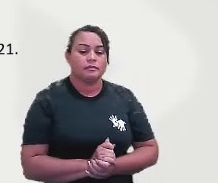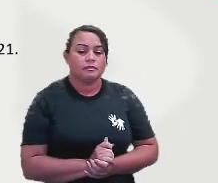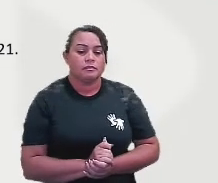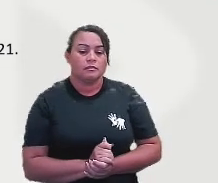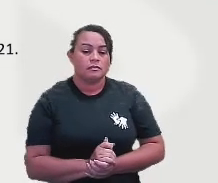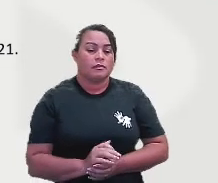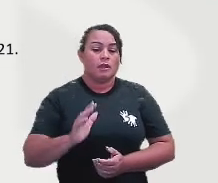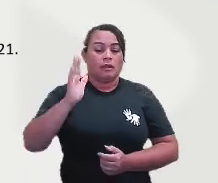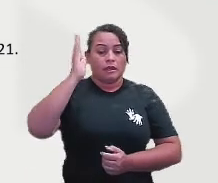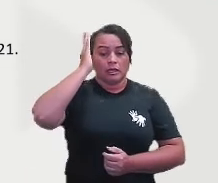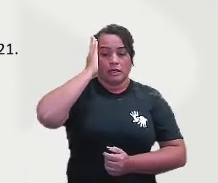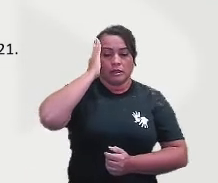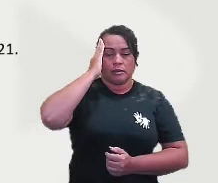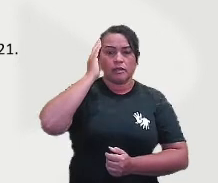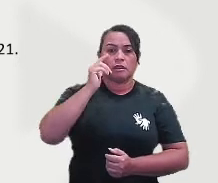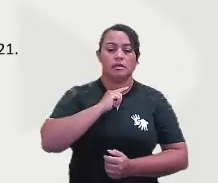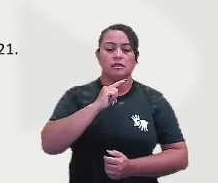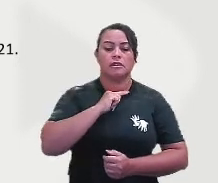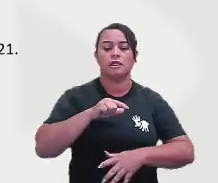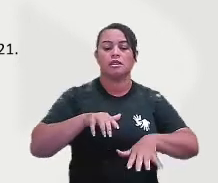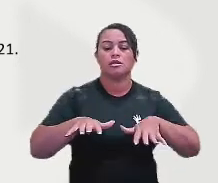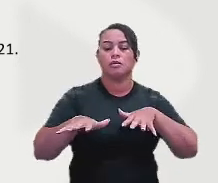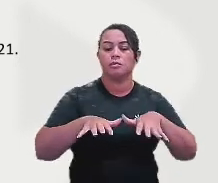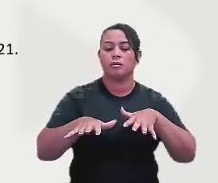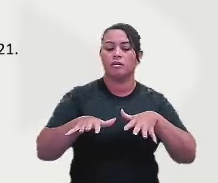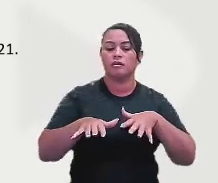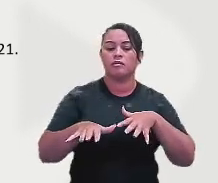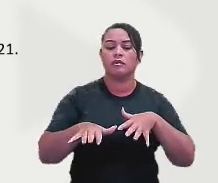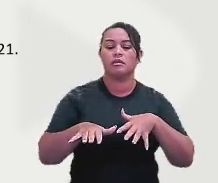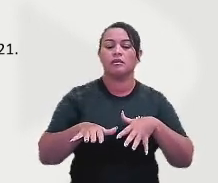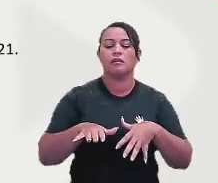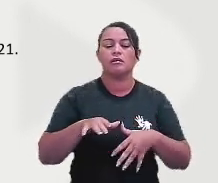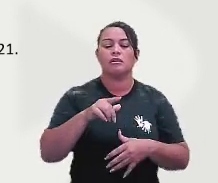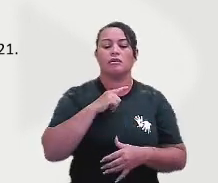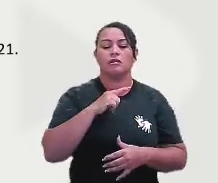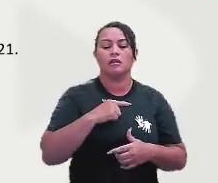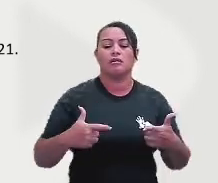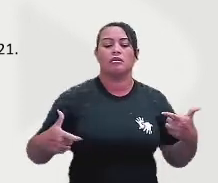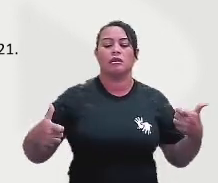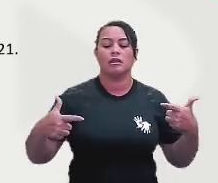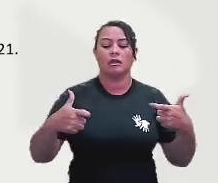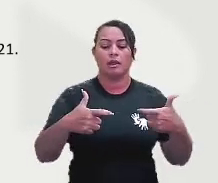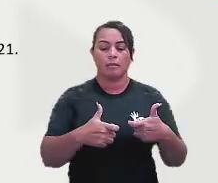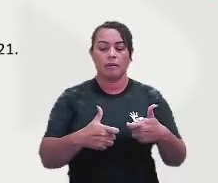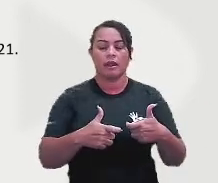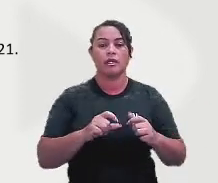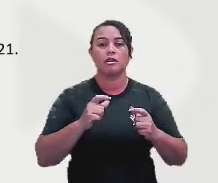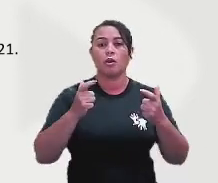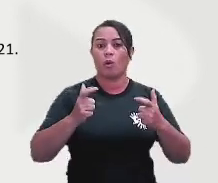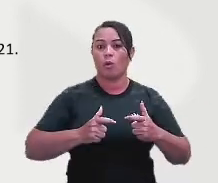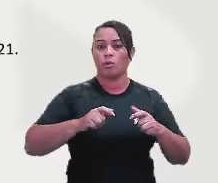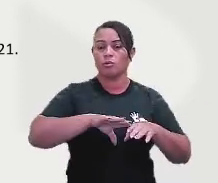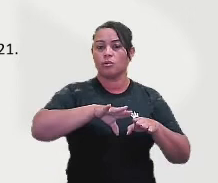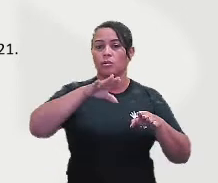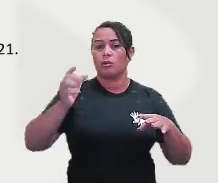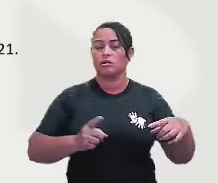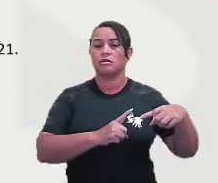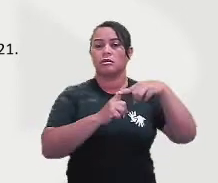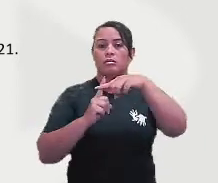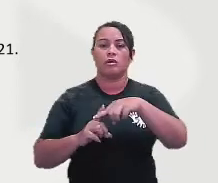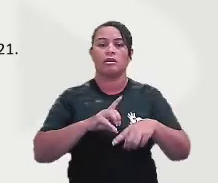Sabendo que o movimento foi deflagrado com o primeiro grande combate no Monte das Tabocas, em 3 de agosto